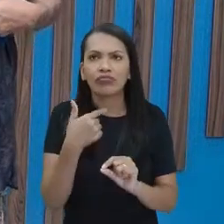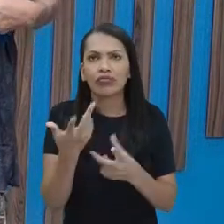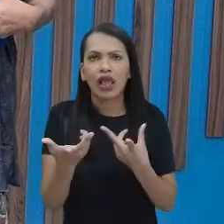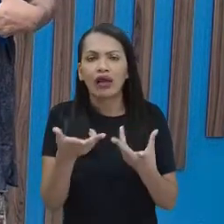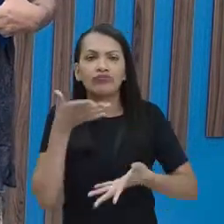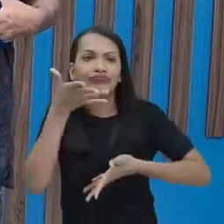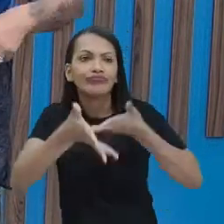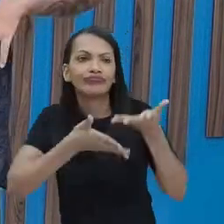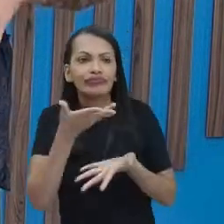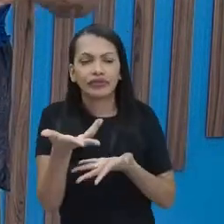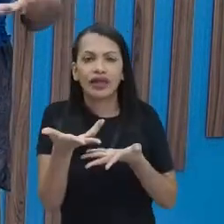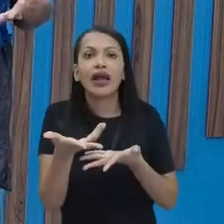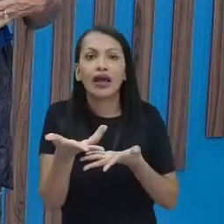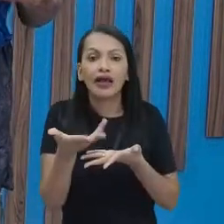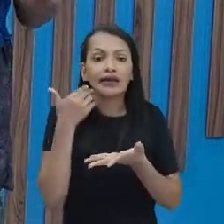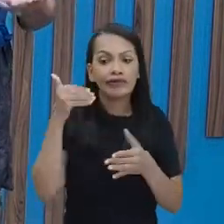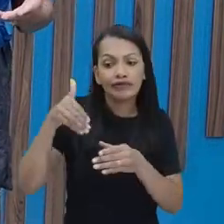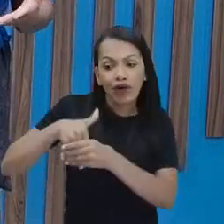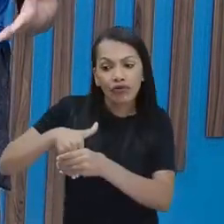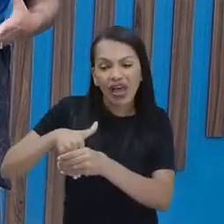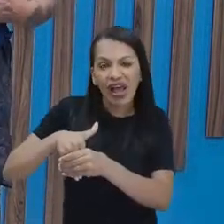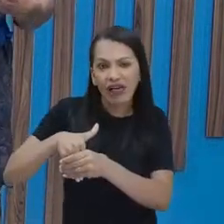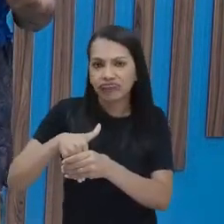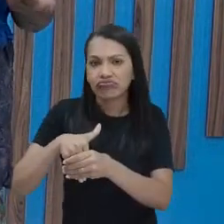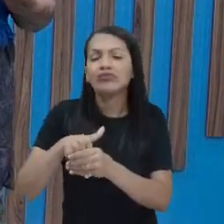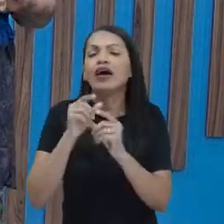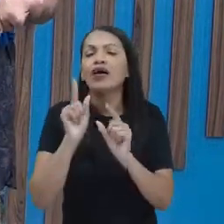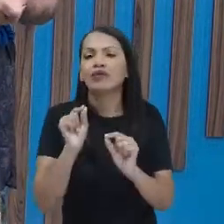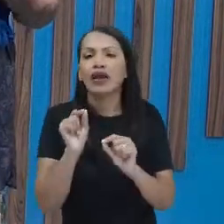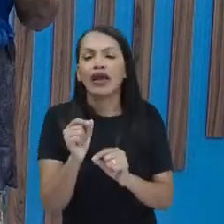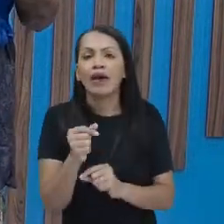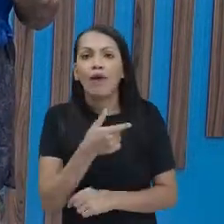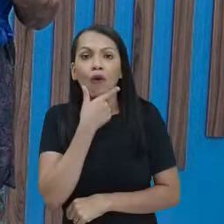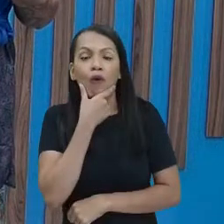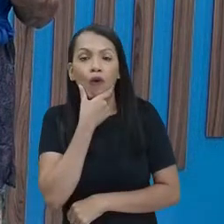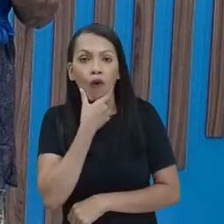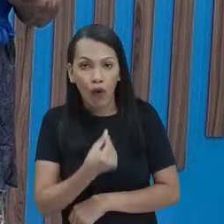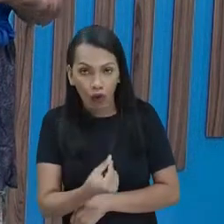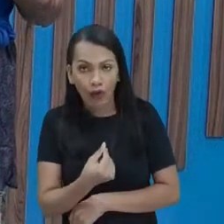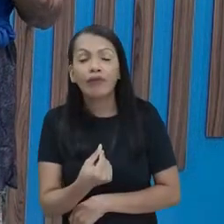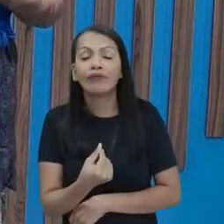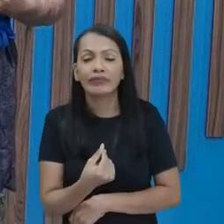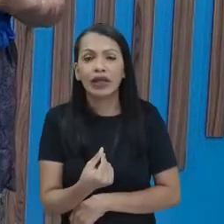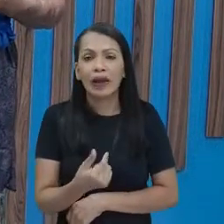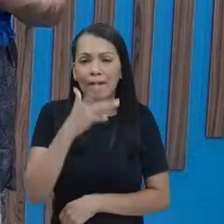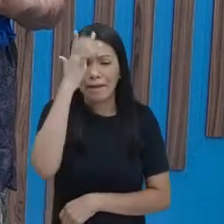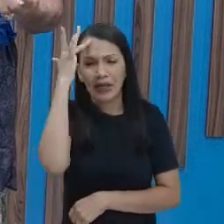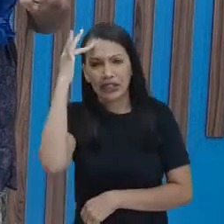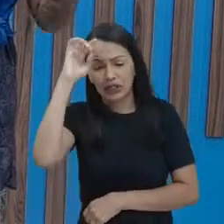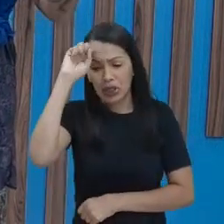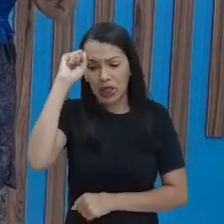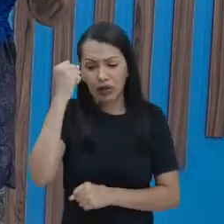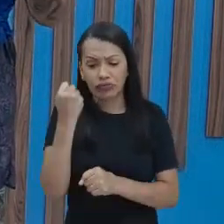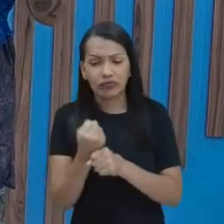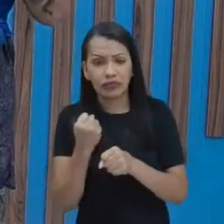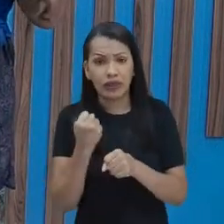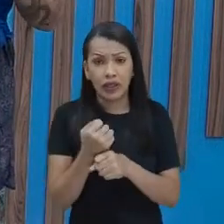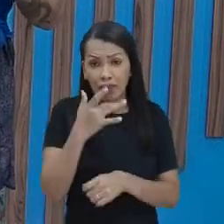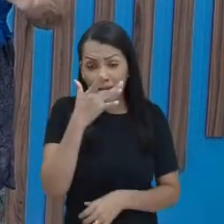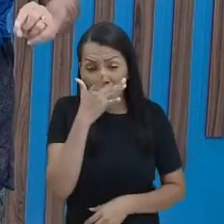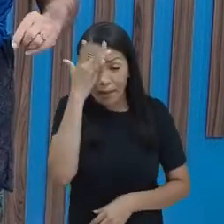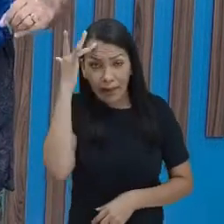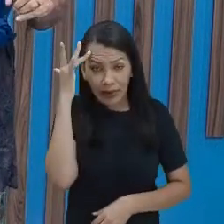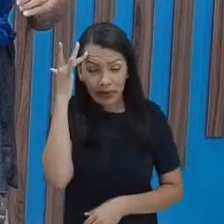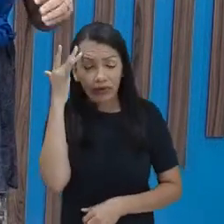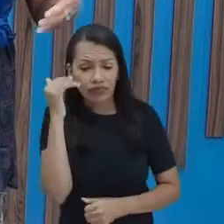poder de voto, de vetar, de negar algo, eram homens proprietários, inclusive de pessoas,